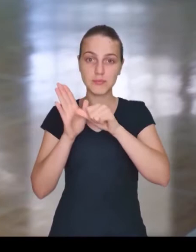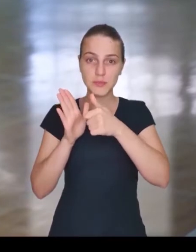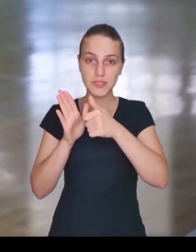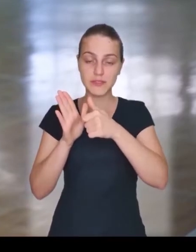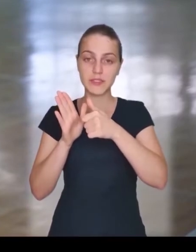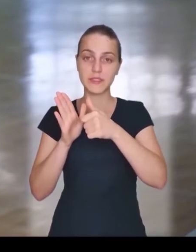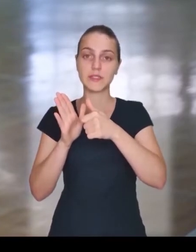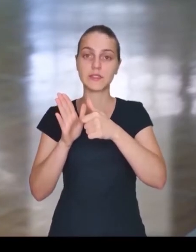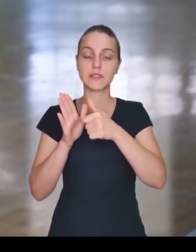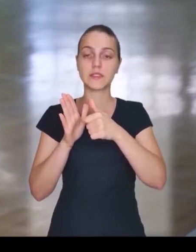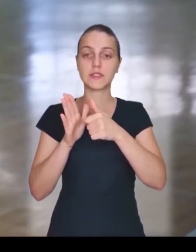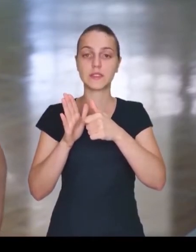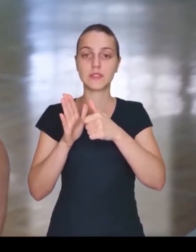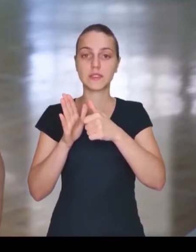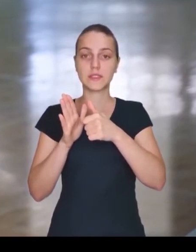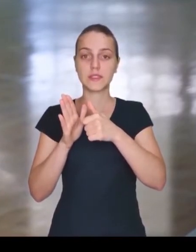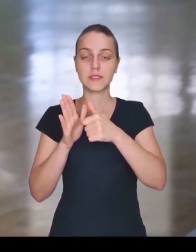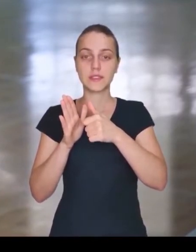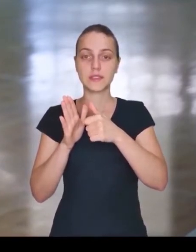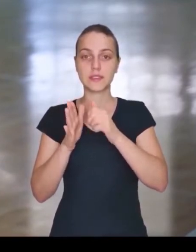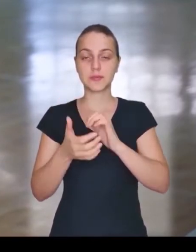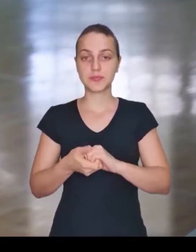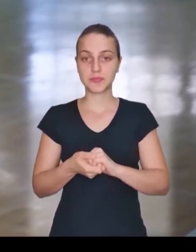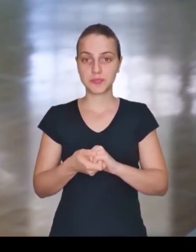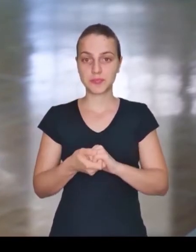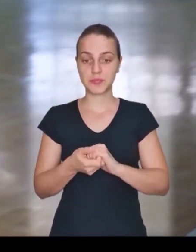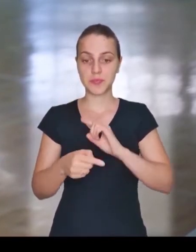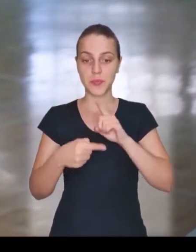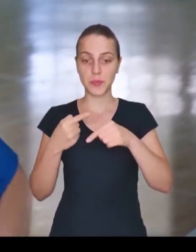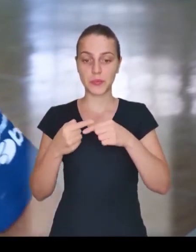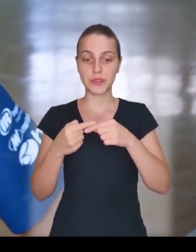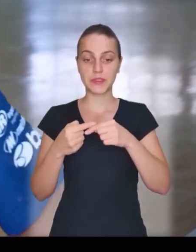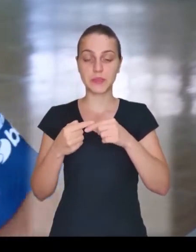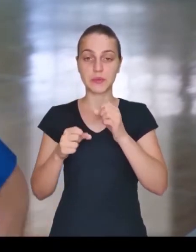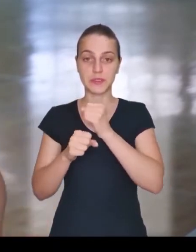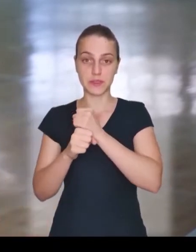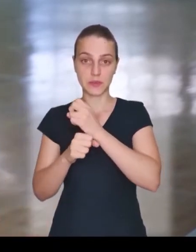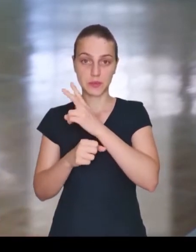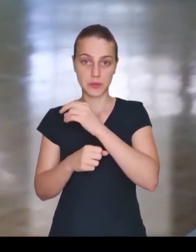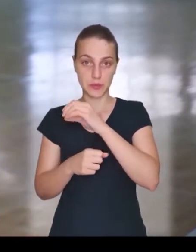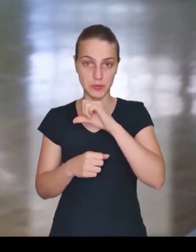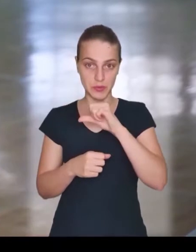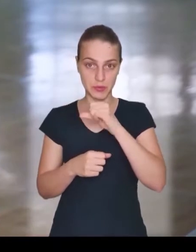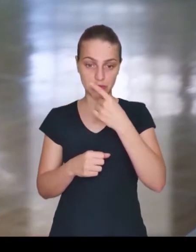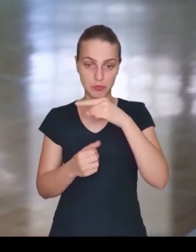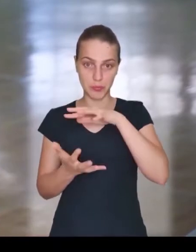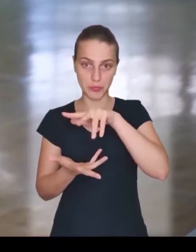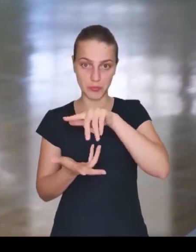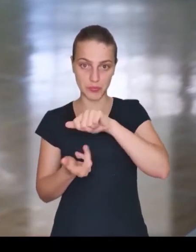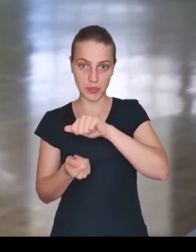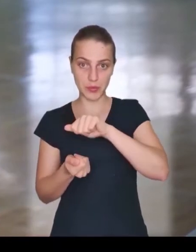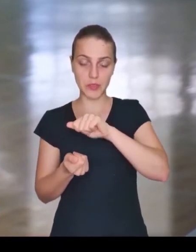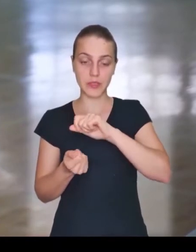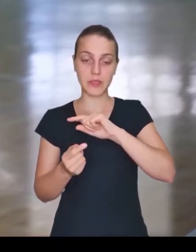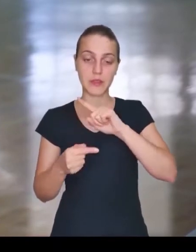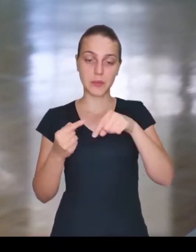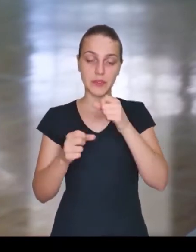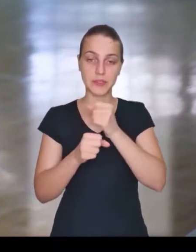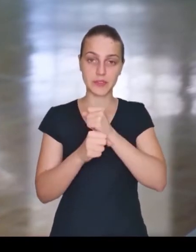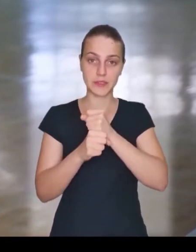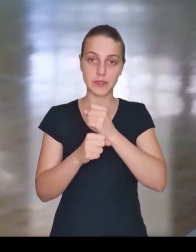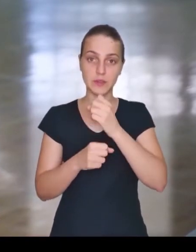dedicar mais. E daí fui em 2009 pro Mundial, em 2010 eu vim de Santa Catarina